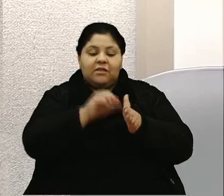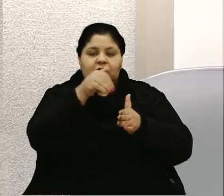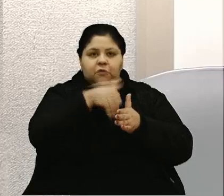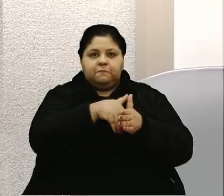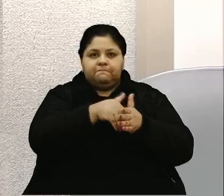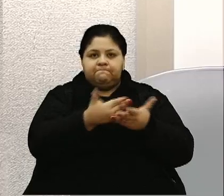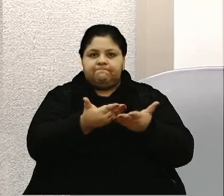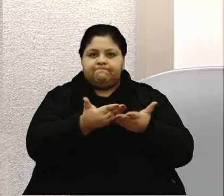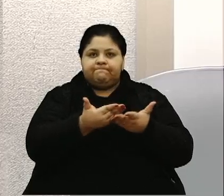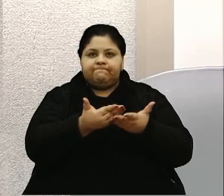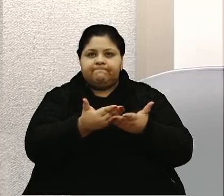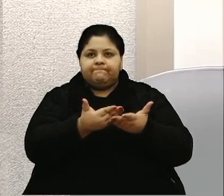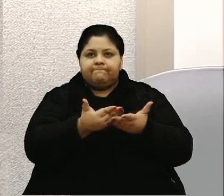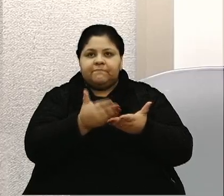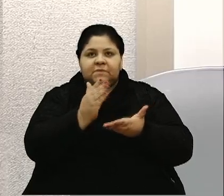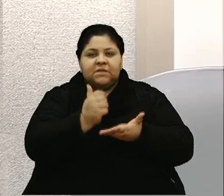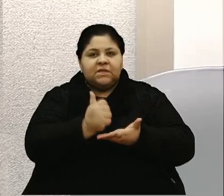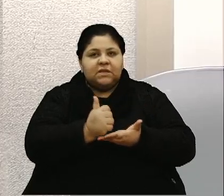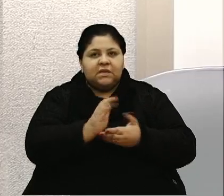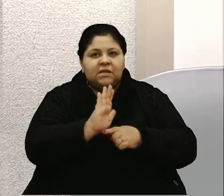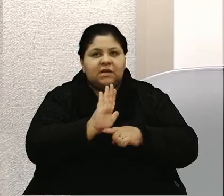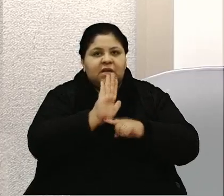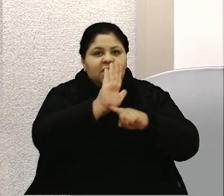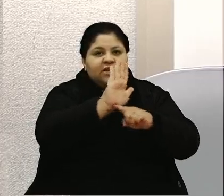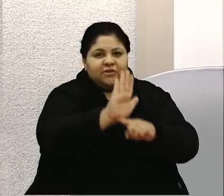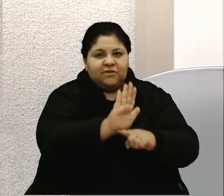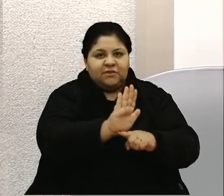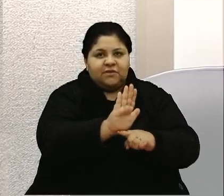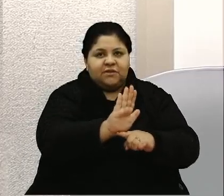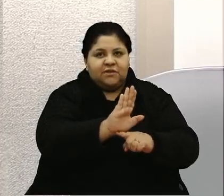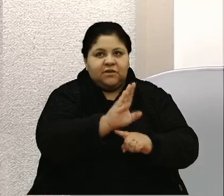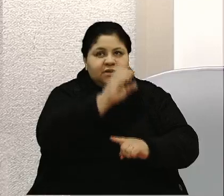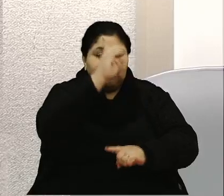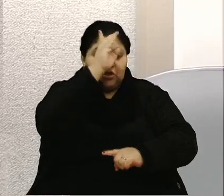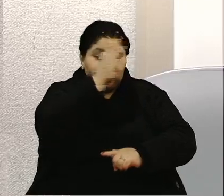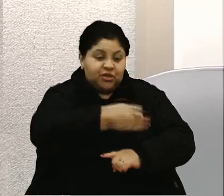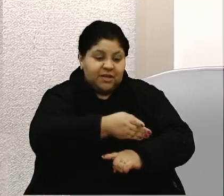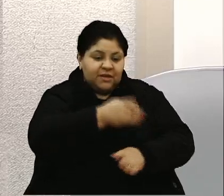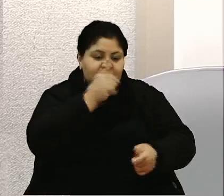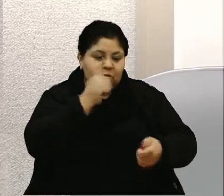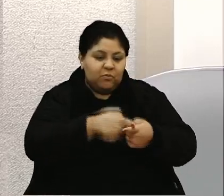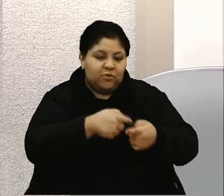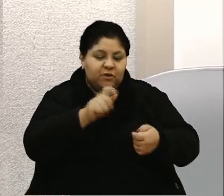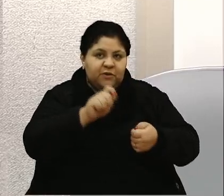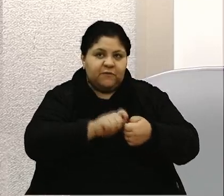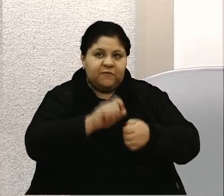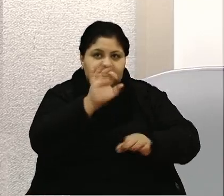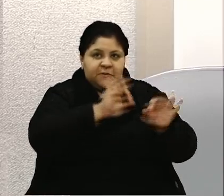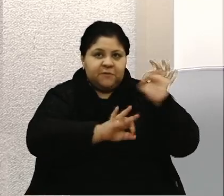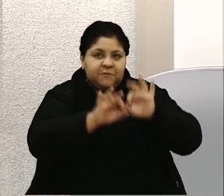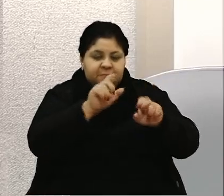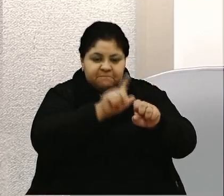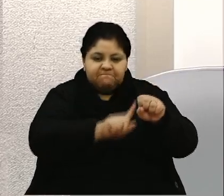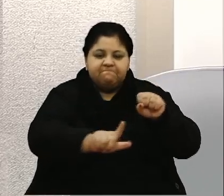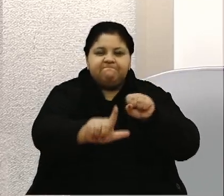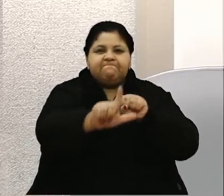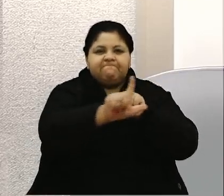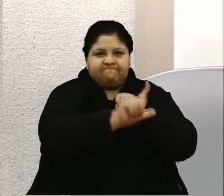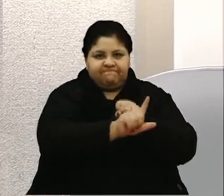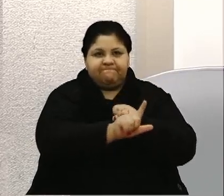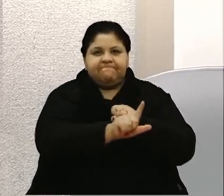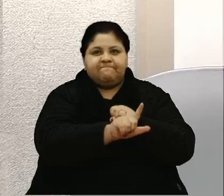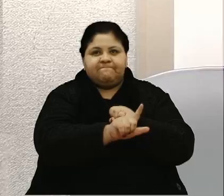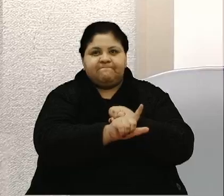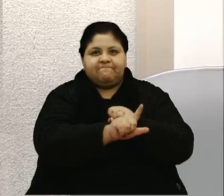eleições. Beneficiar quem eles estão lá diretamente porque fizeram regularizações e loteamentos, né,